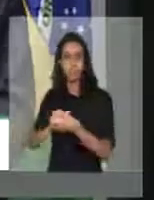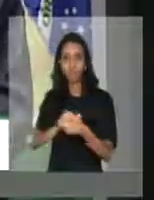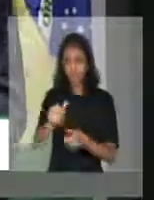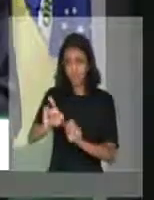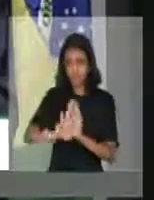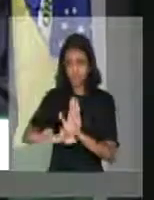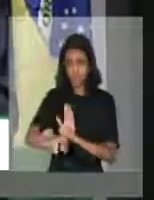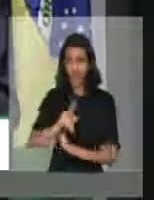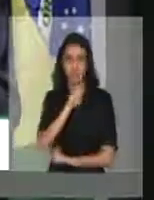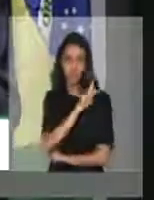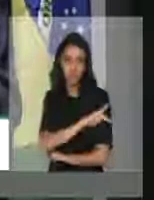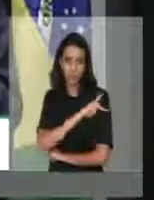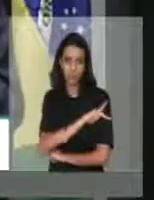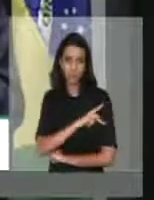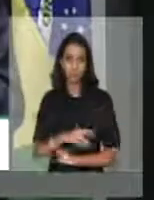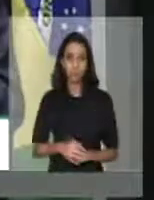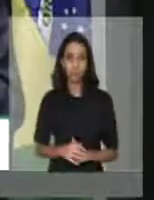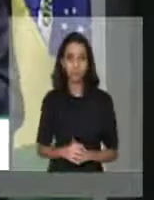Piauí,